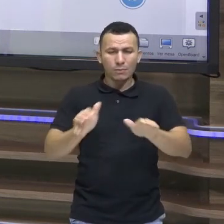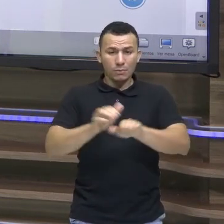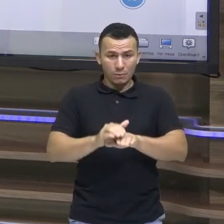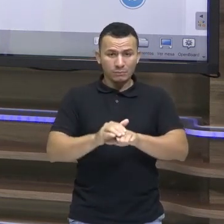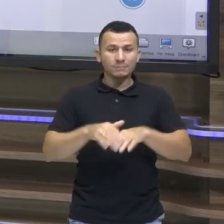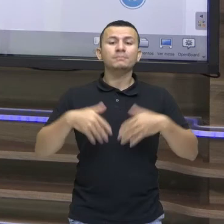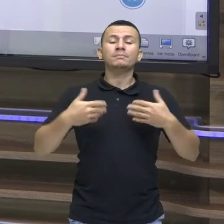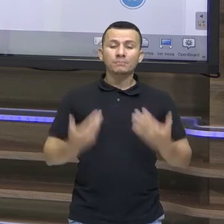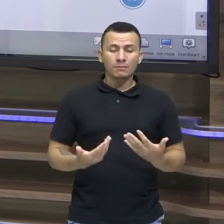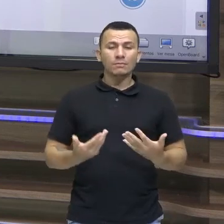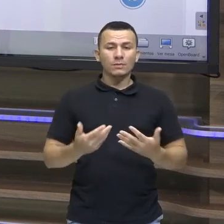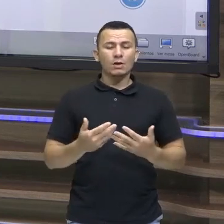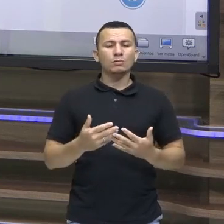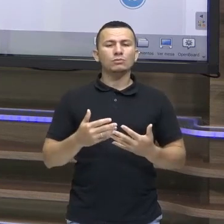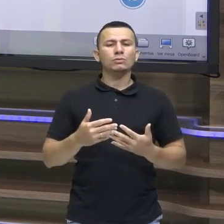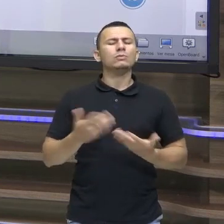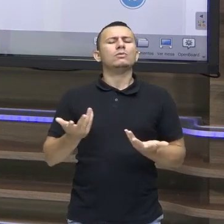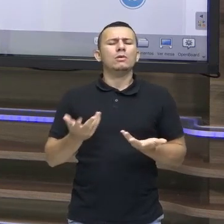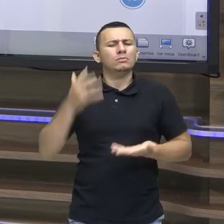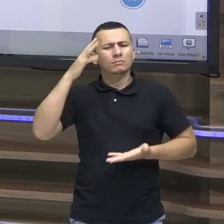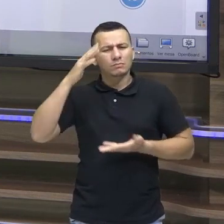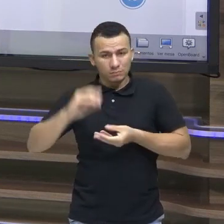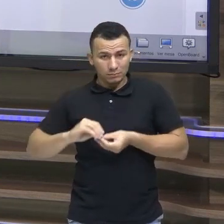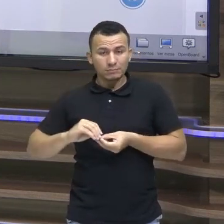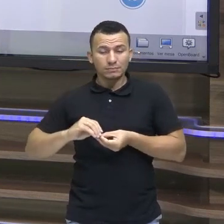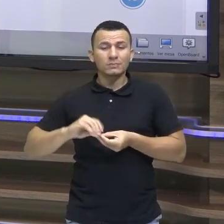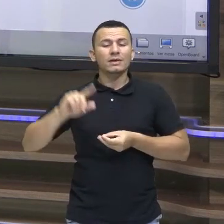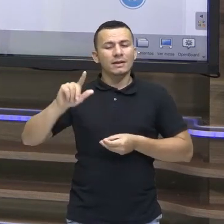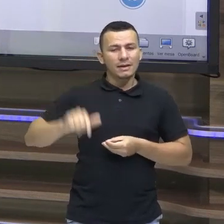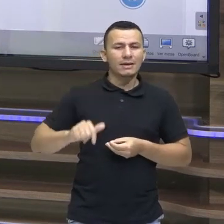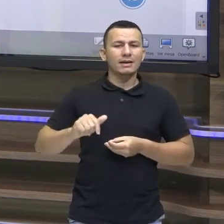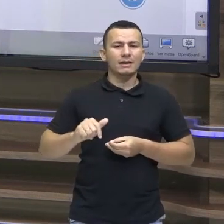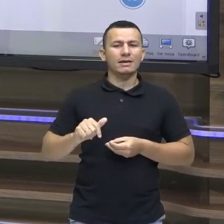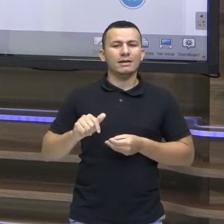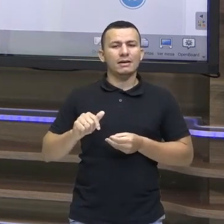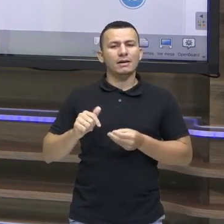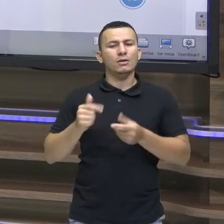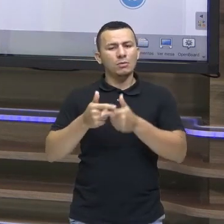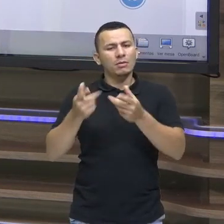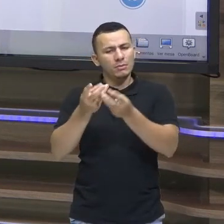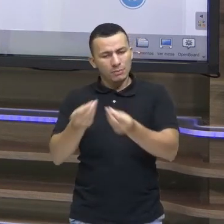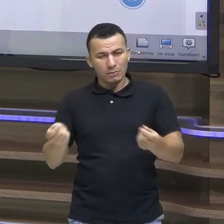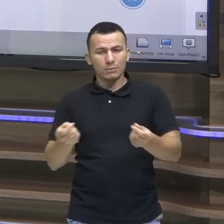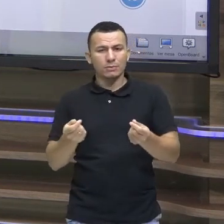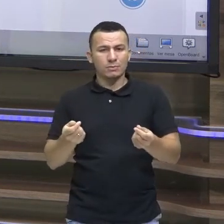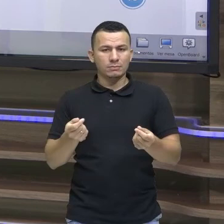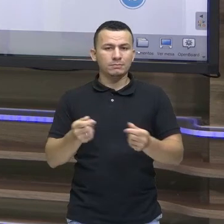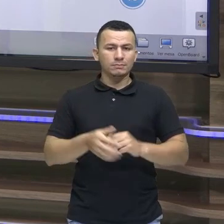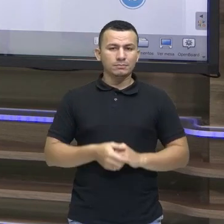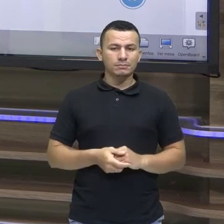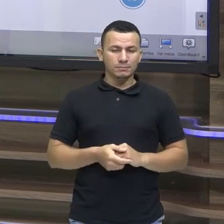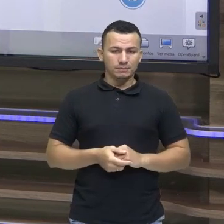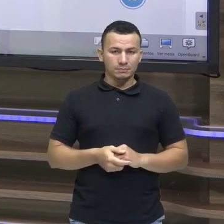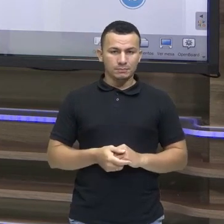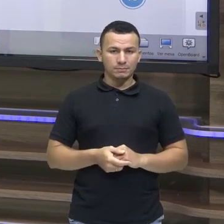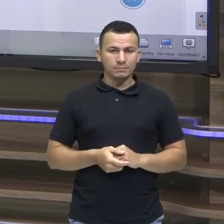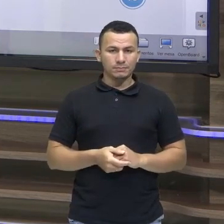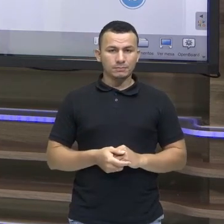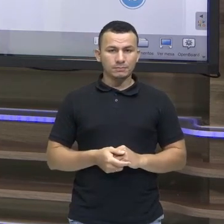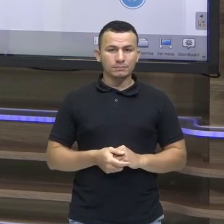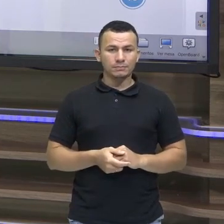É isso. Então a solução, o desfecho é exatamente isso. A solução do conflito, não